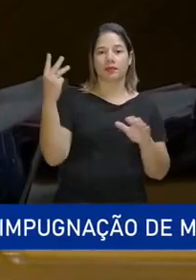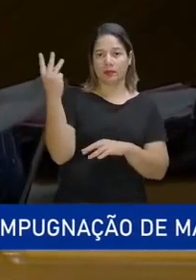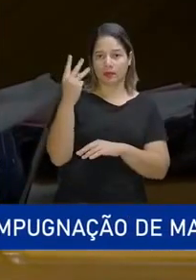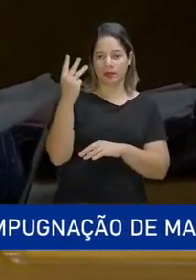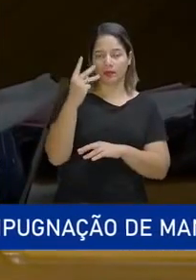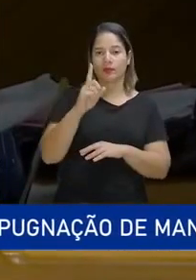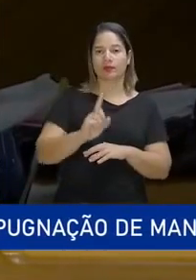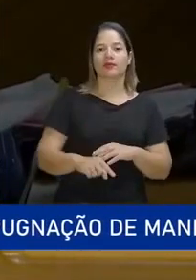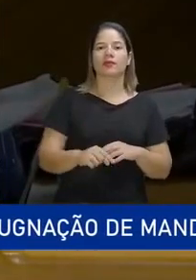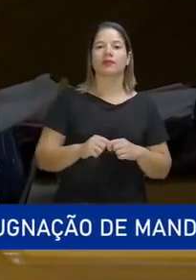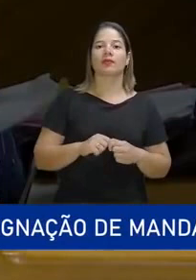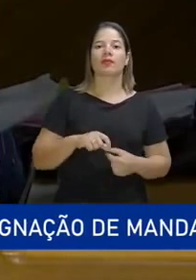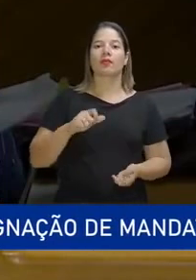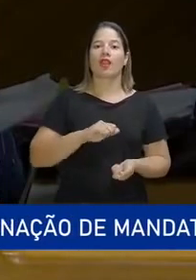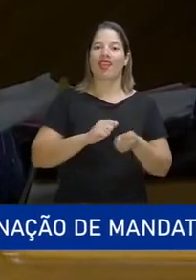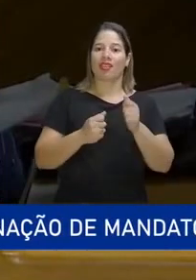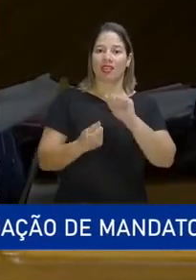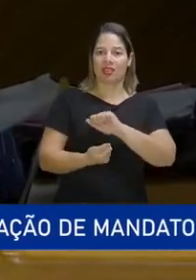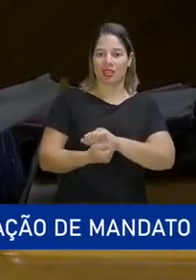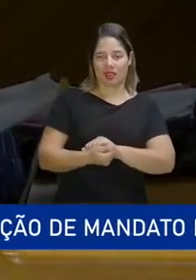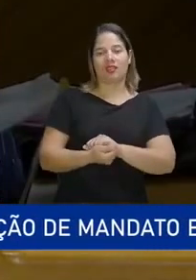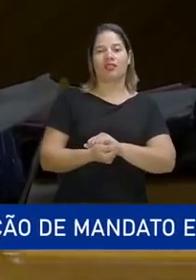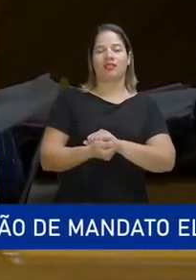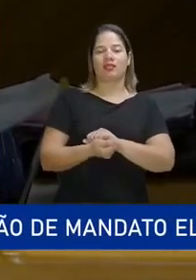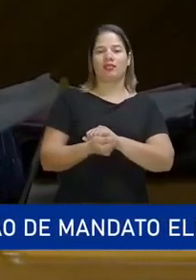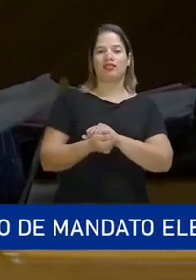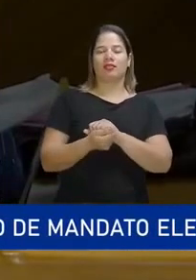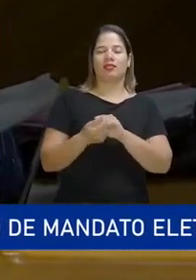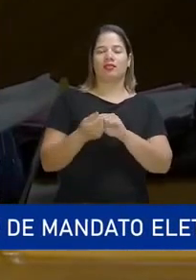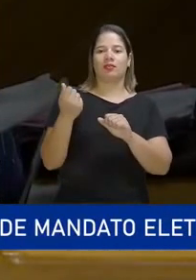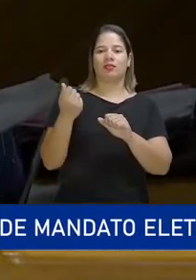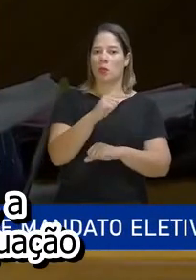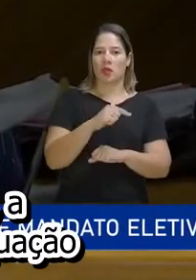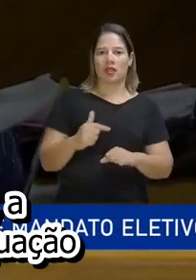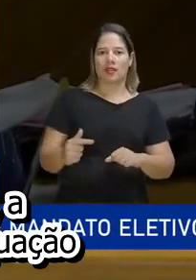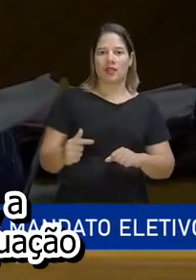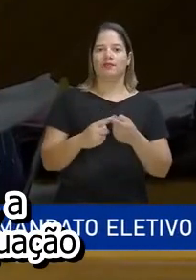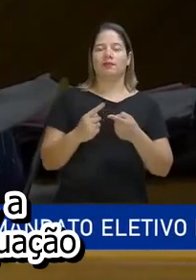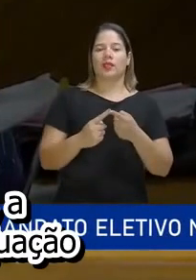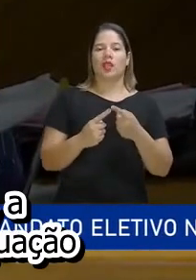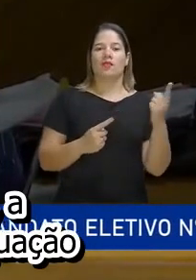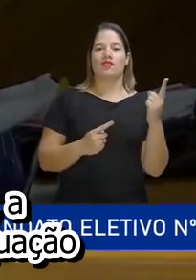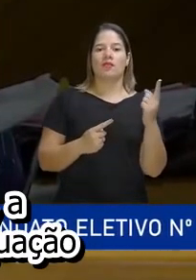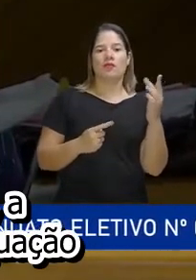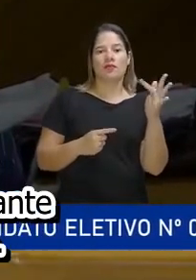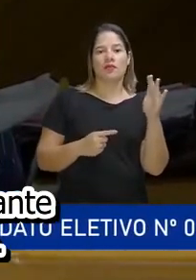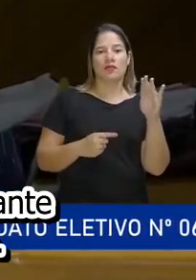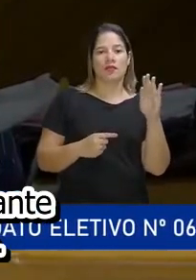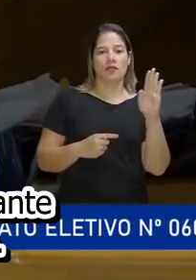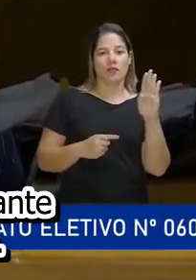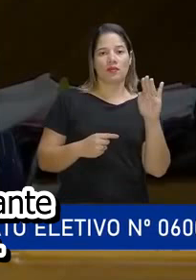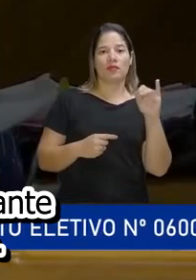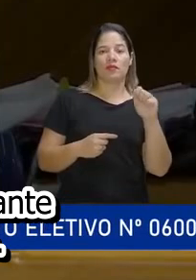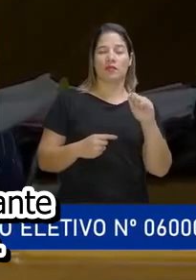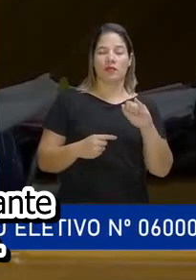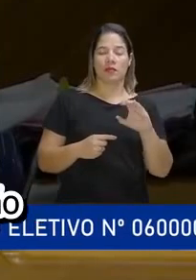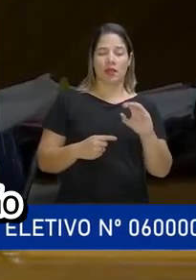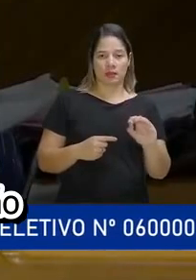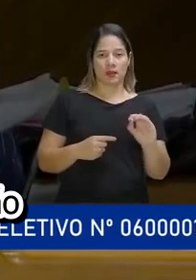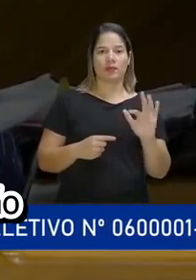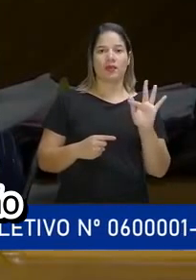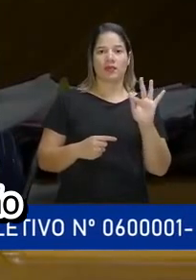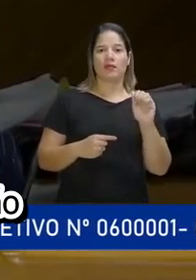de inadequação da via ante a ausência de impugnação pelo agravante Fábio, acerca de suposta infidelidade